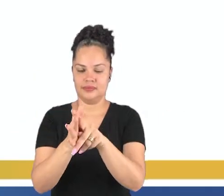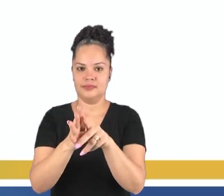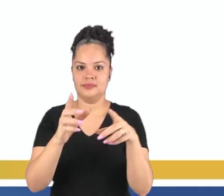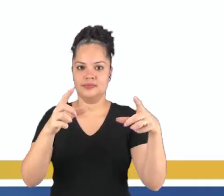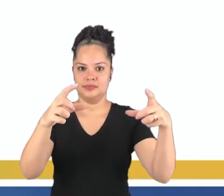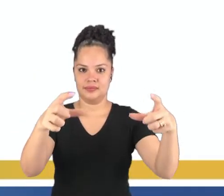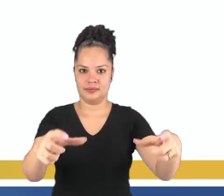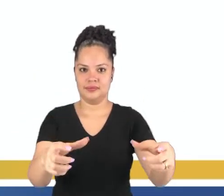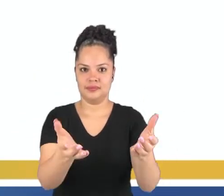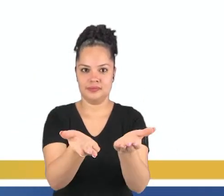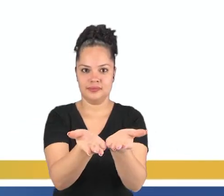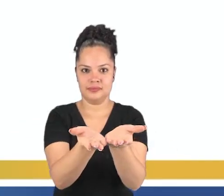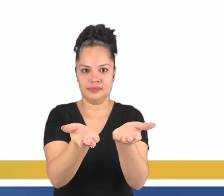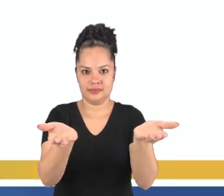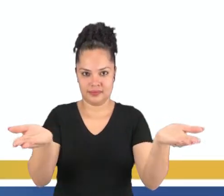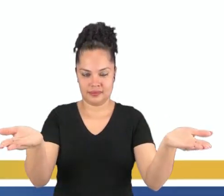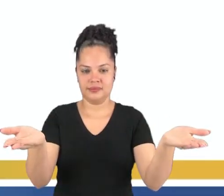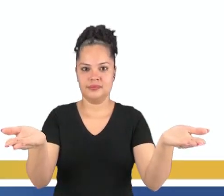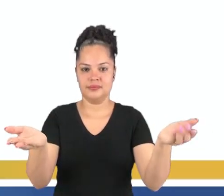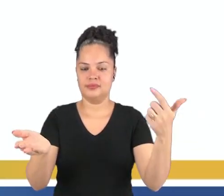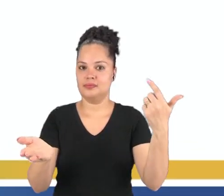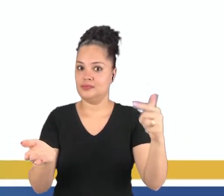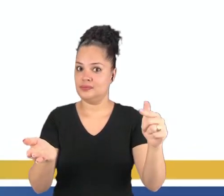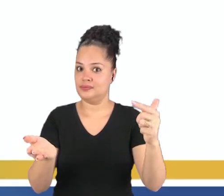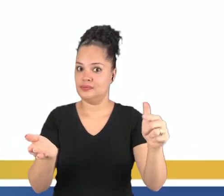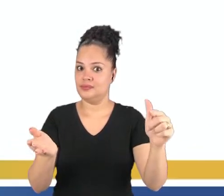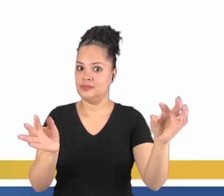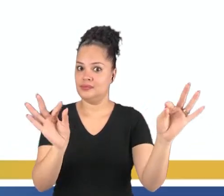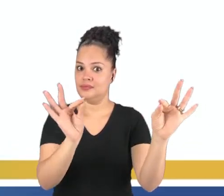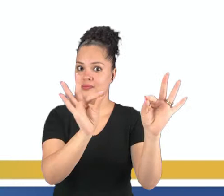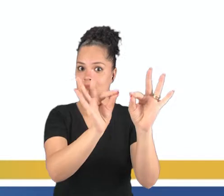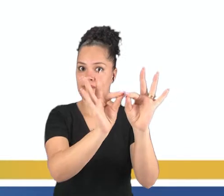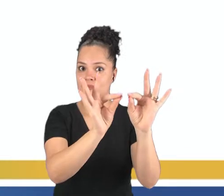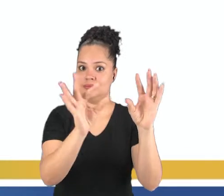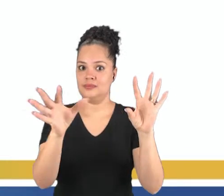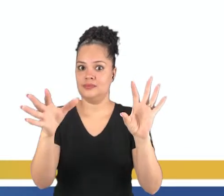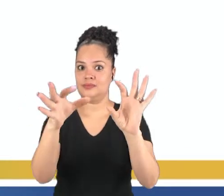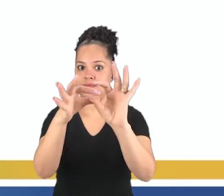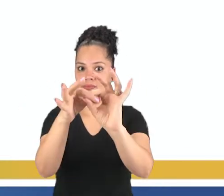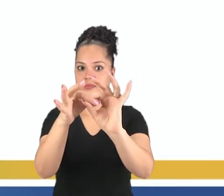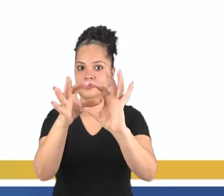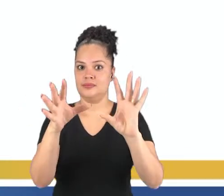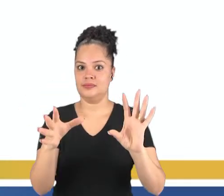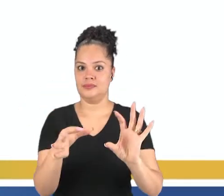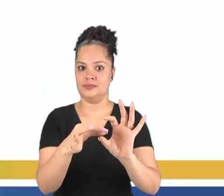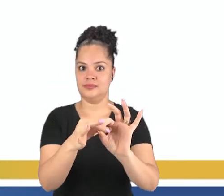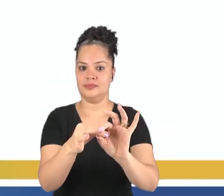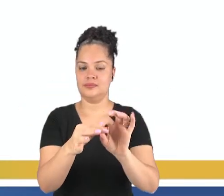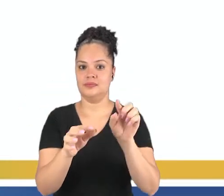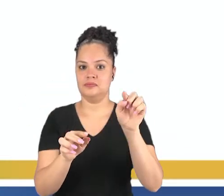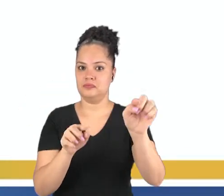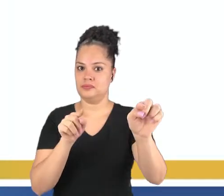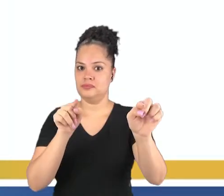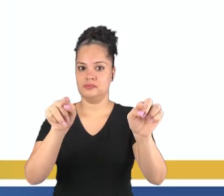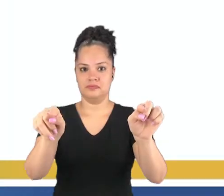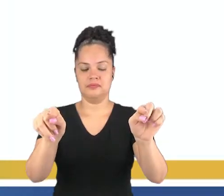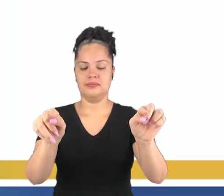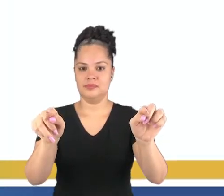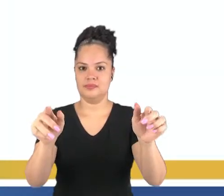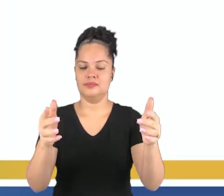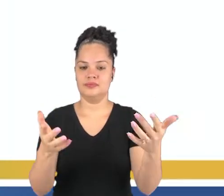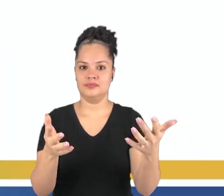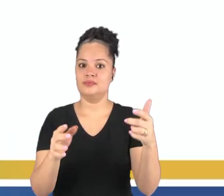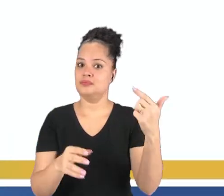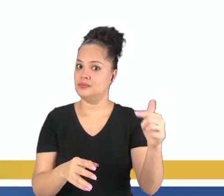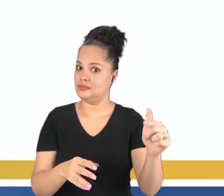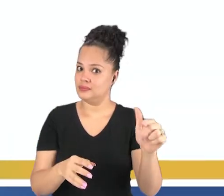plano, coplanares, e não possuírem pontos de interseção ou ponto em comum. Ou seja, elas